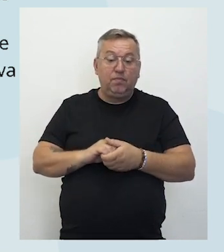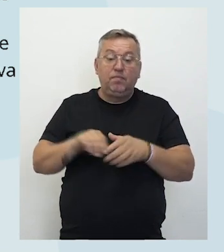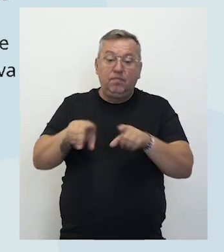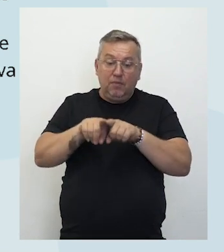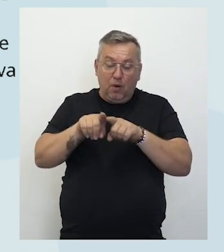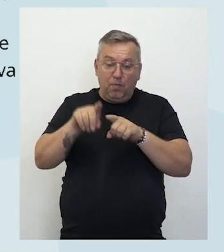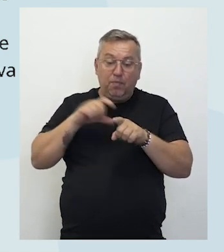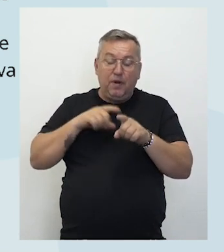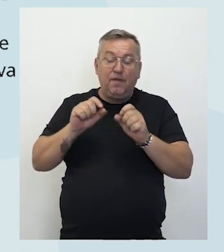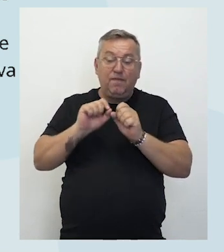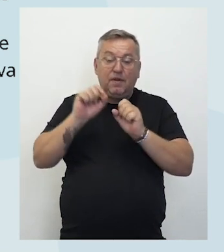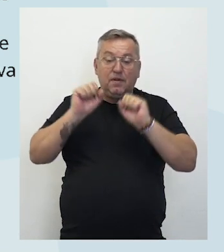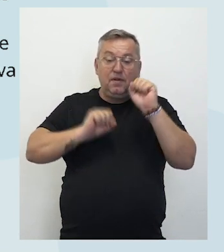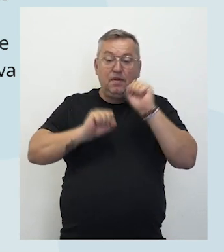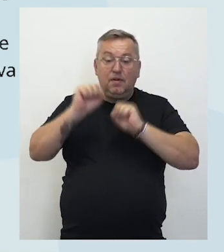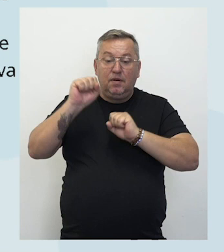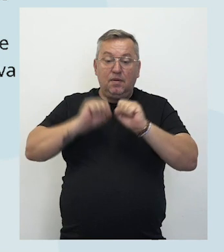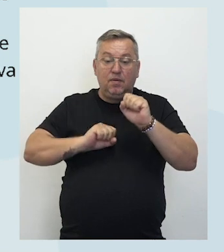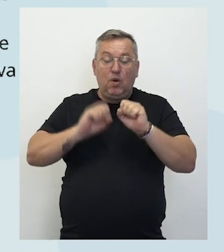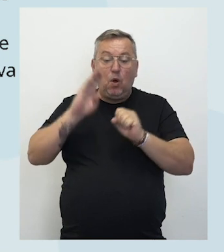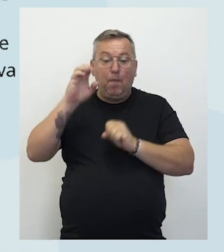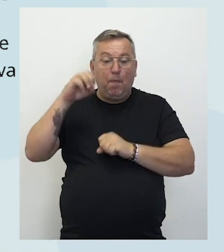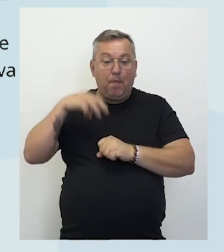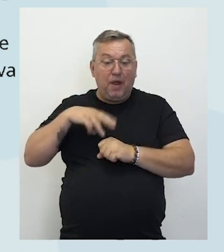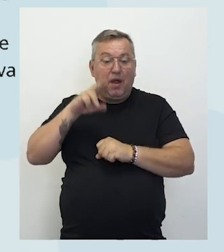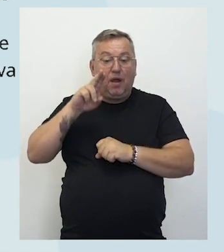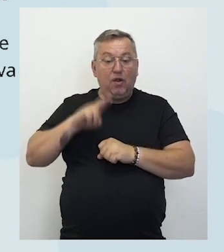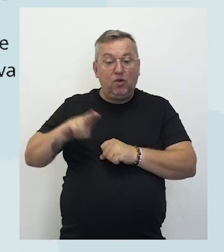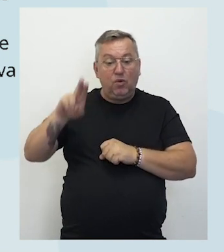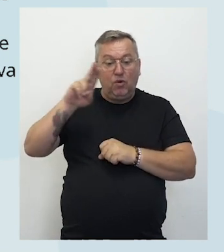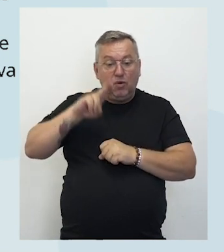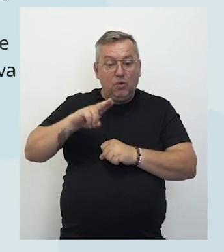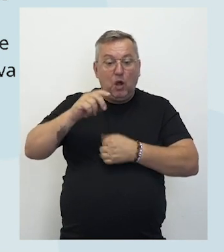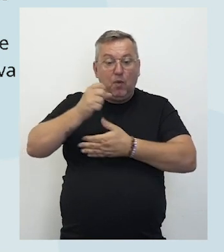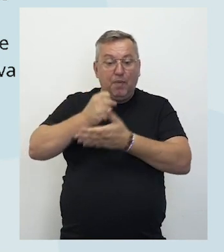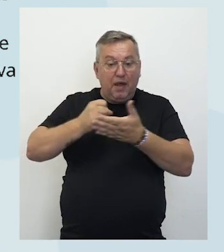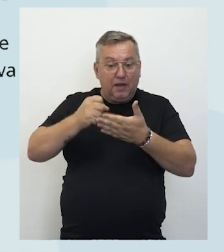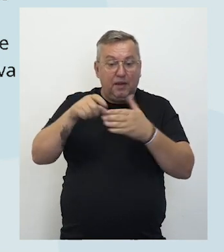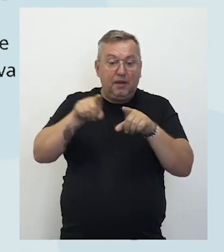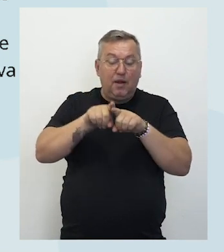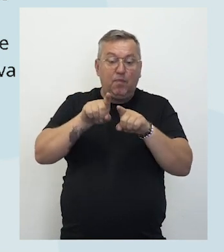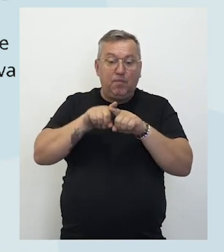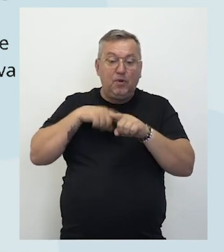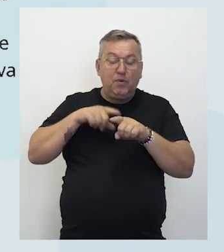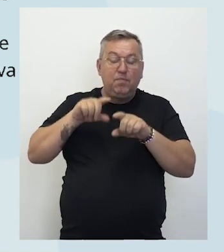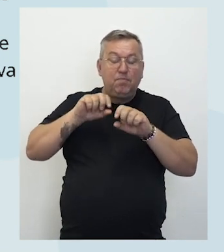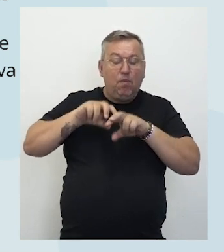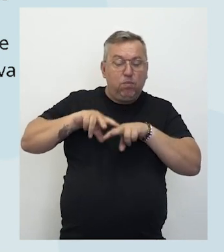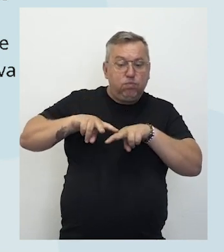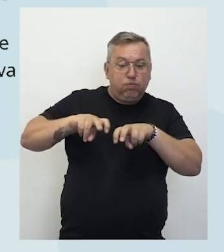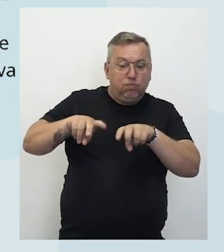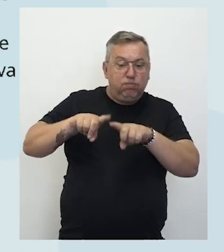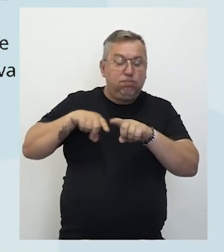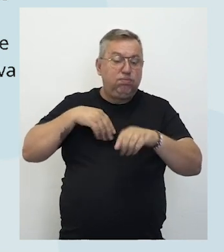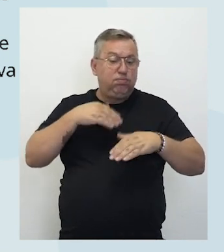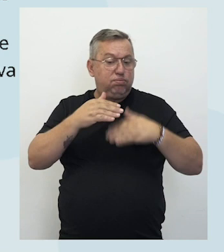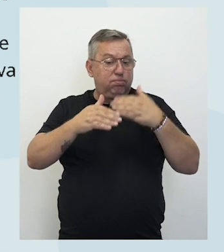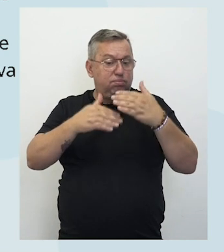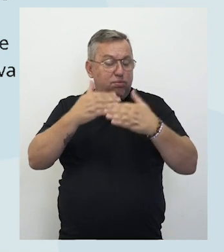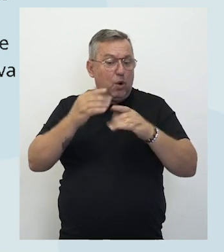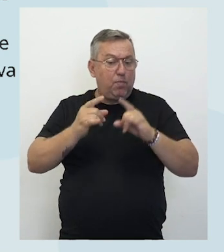traz aí a indústria de bens de consumo, indústria de base, indústria extrativa, construção